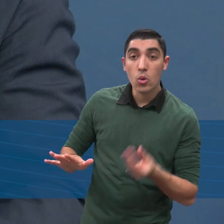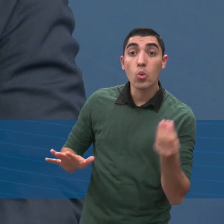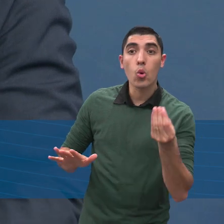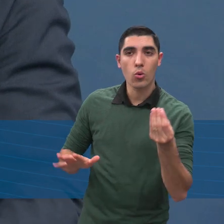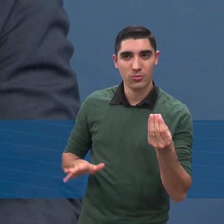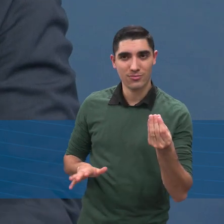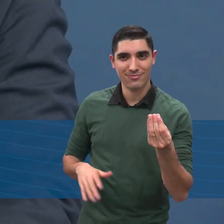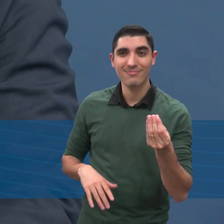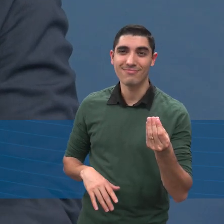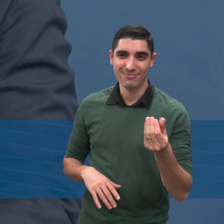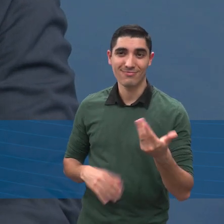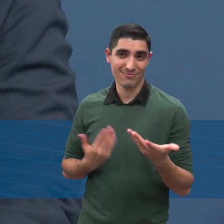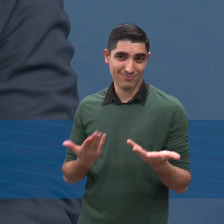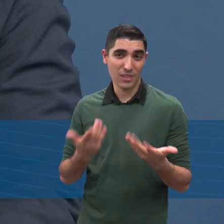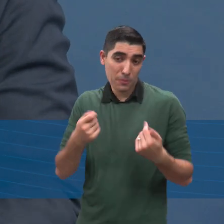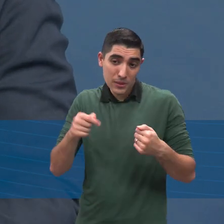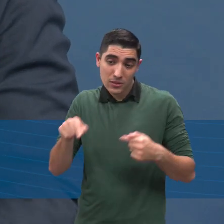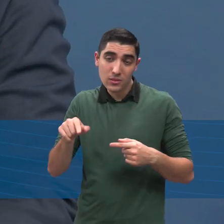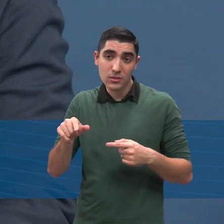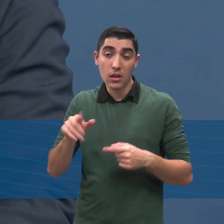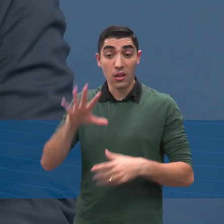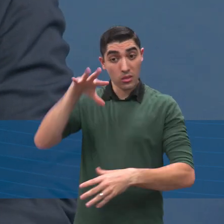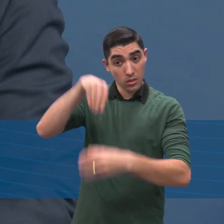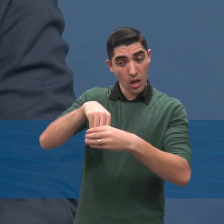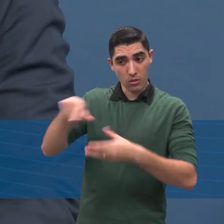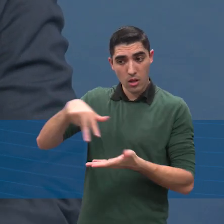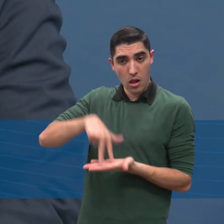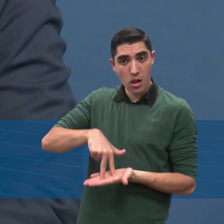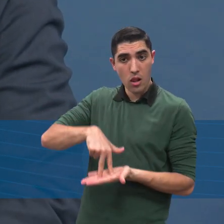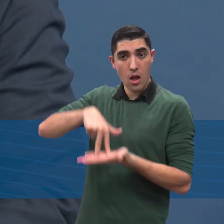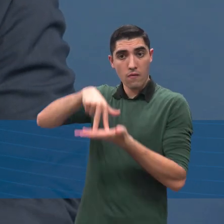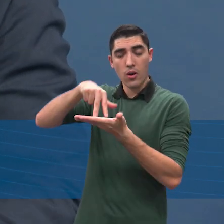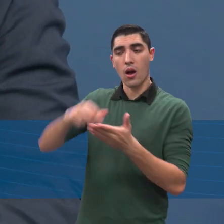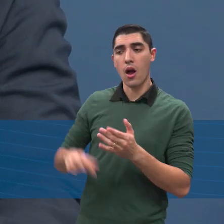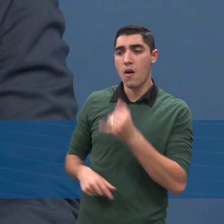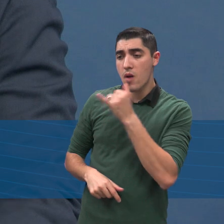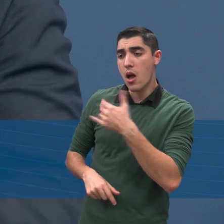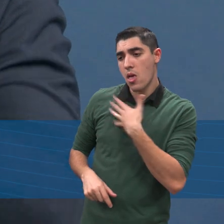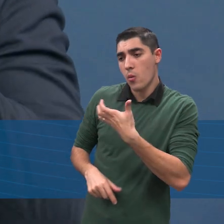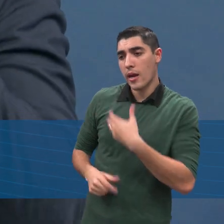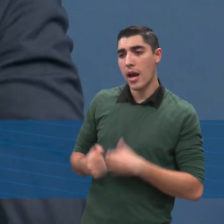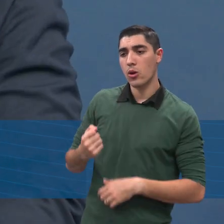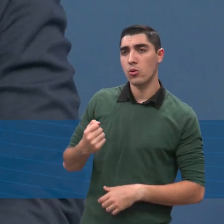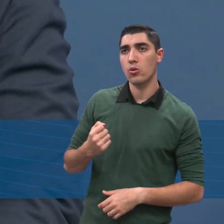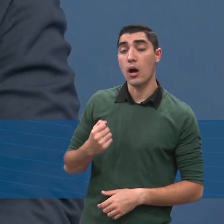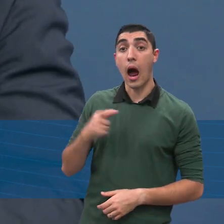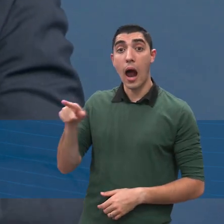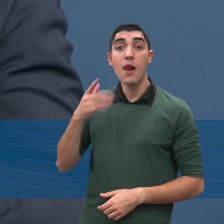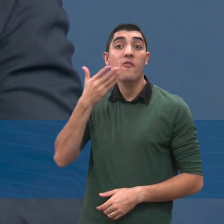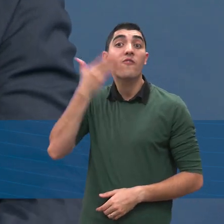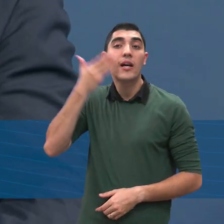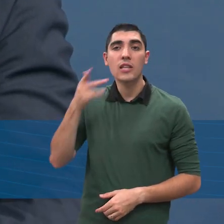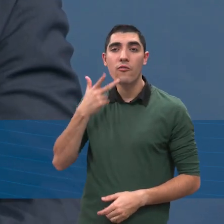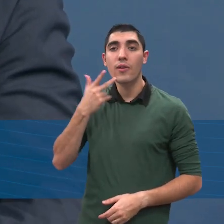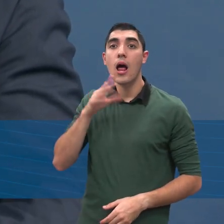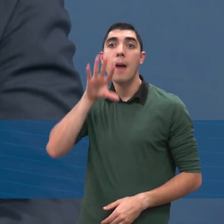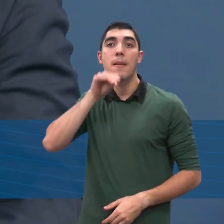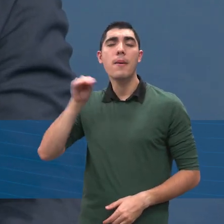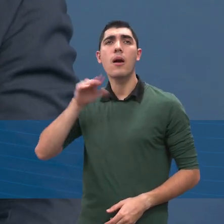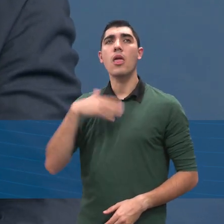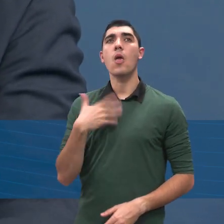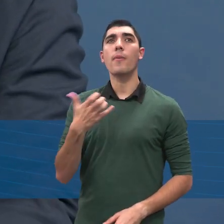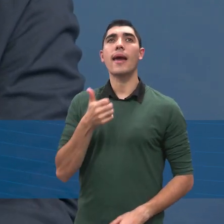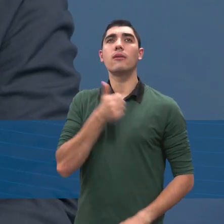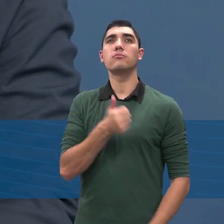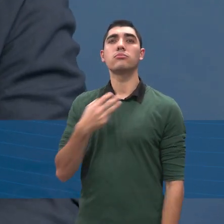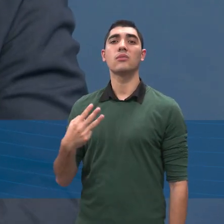a se resolver de alguma maneira. Você pode falar assim, entrar no elevador e falar, eu quero ir por 13º, e ele leva você, então, comando de voz. Mas ele